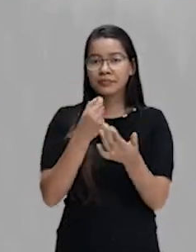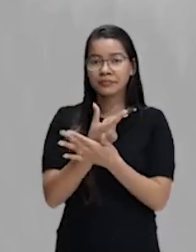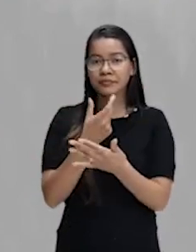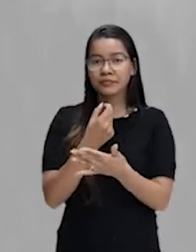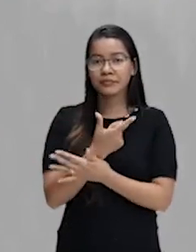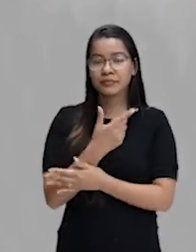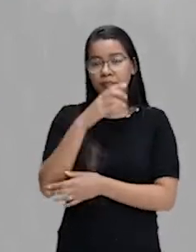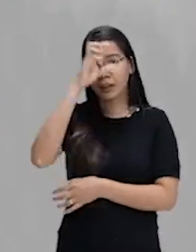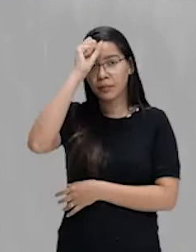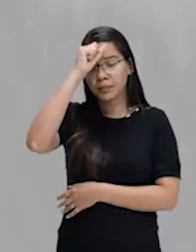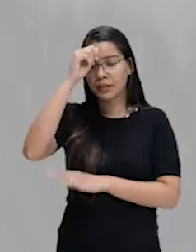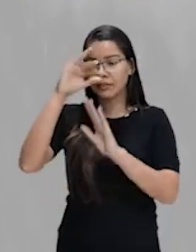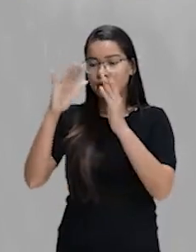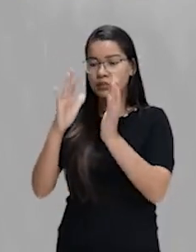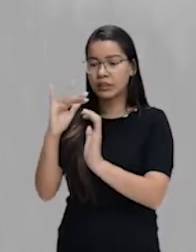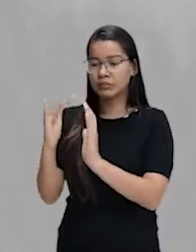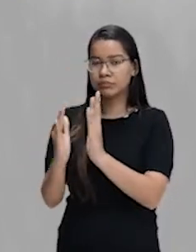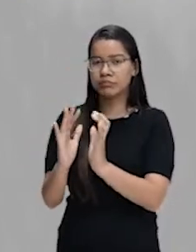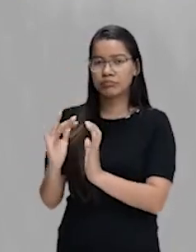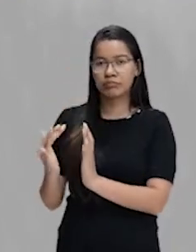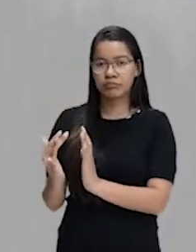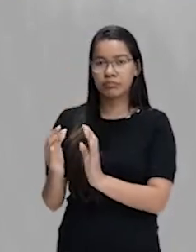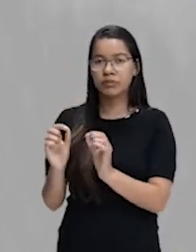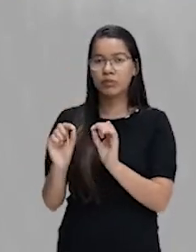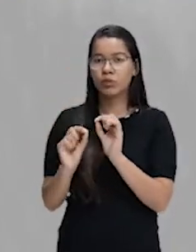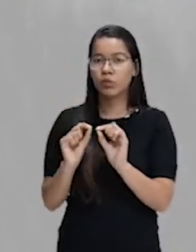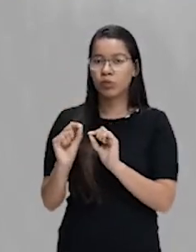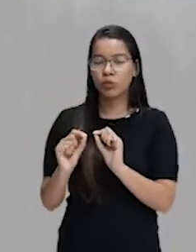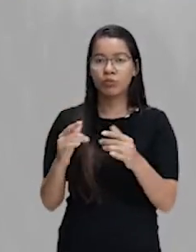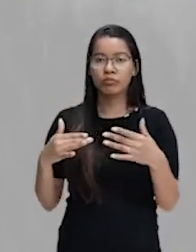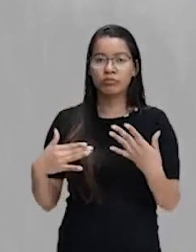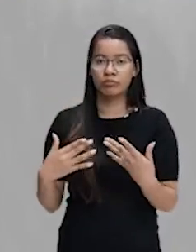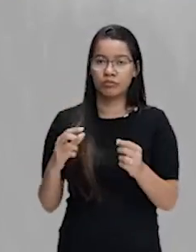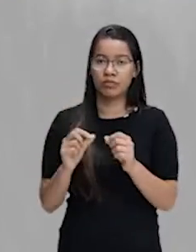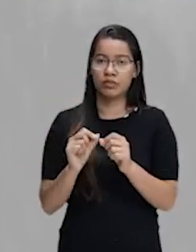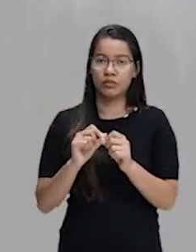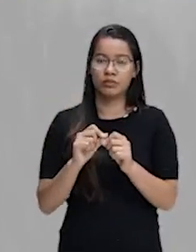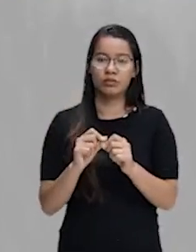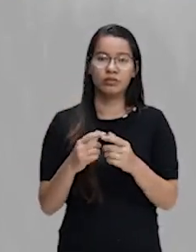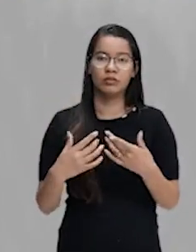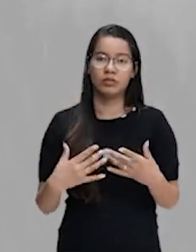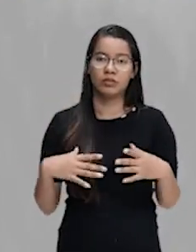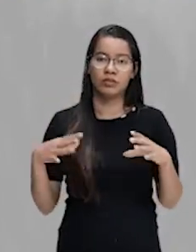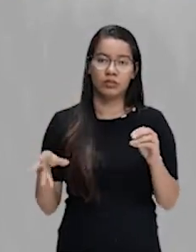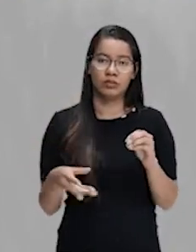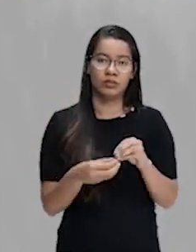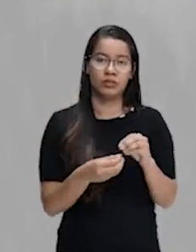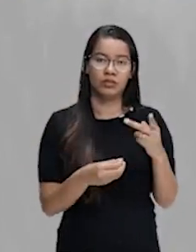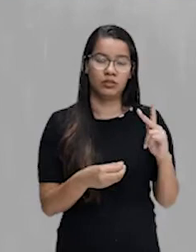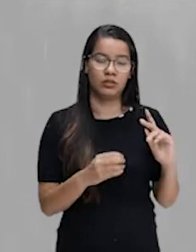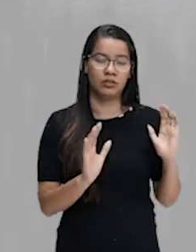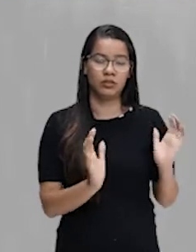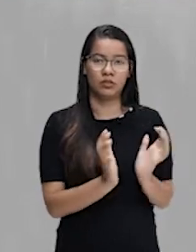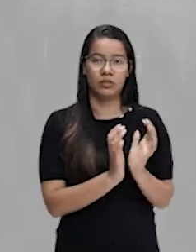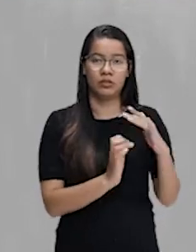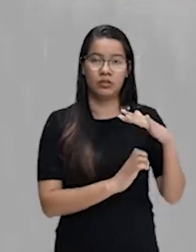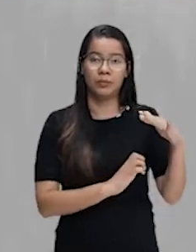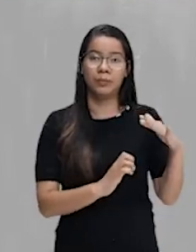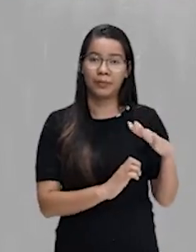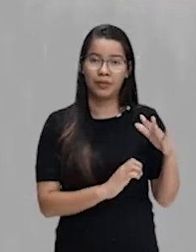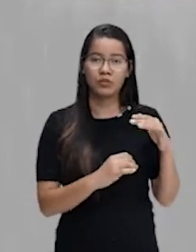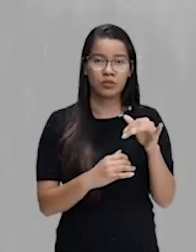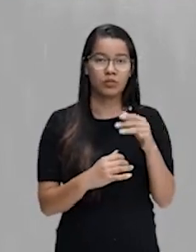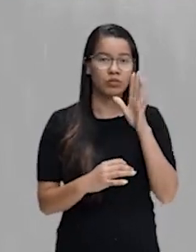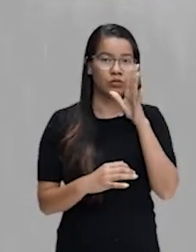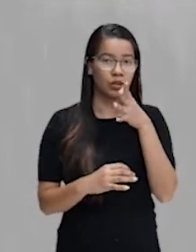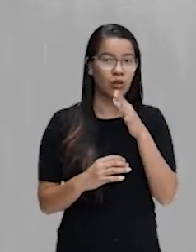pagavam para que fosse ensinado para eles um determinado ofício, onde dentro dessas corporações nós já teremos